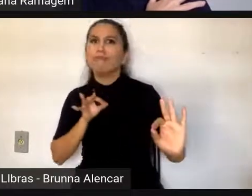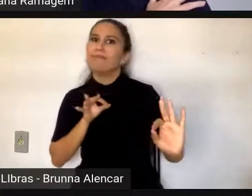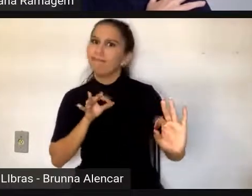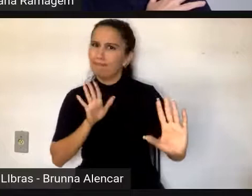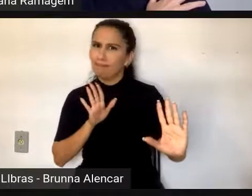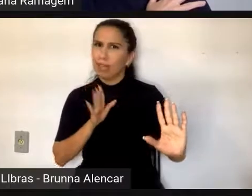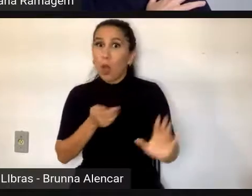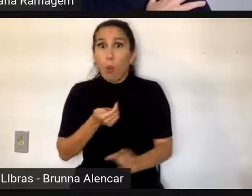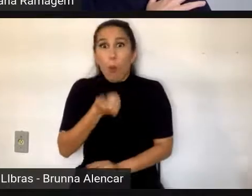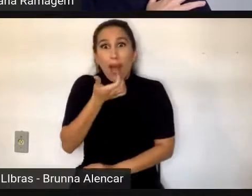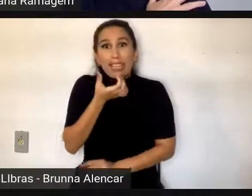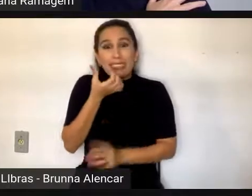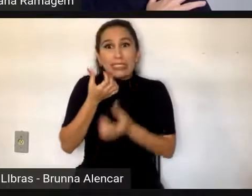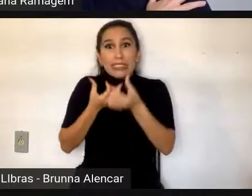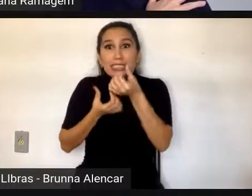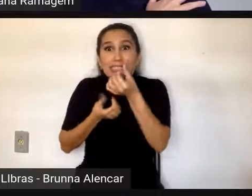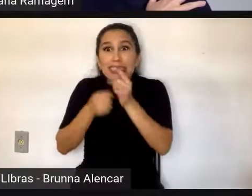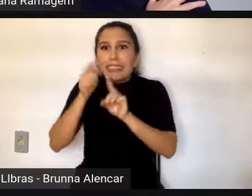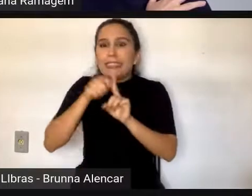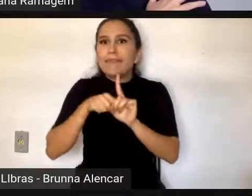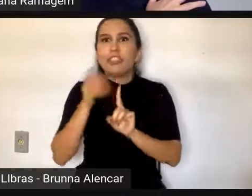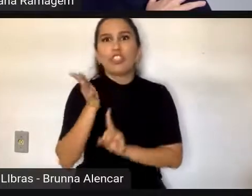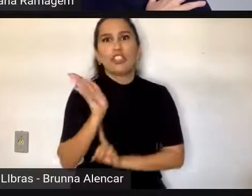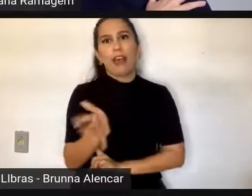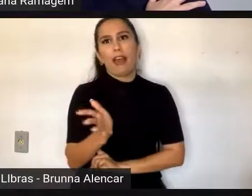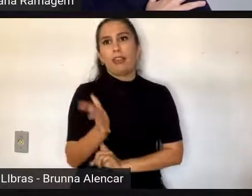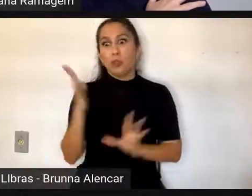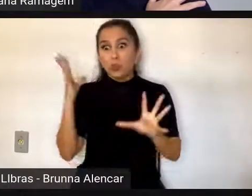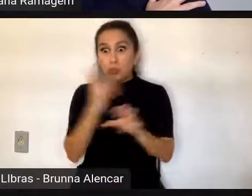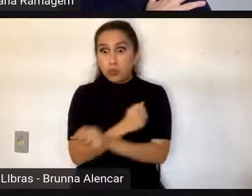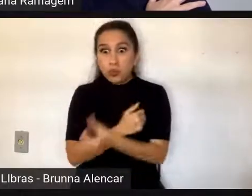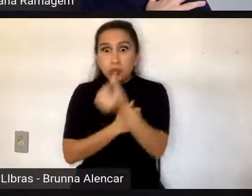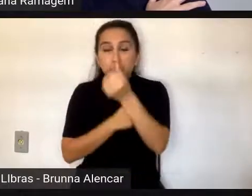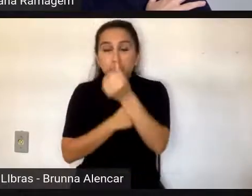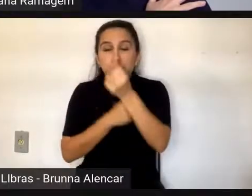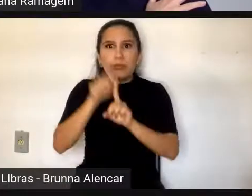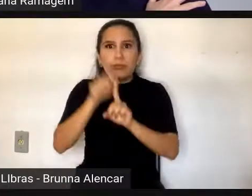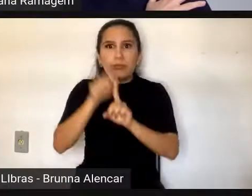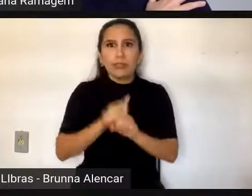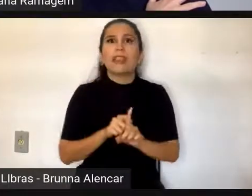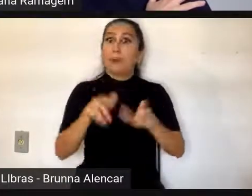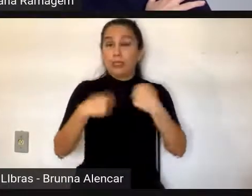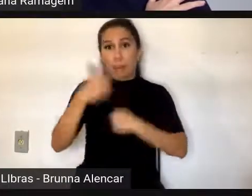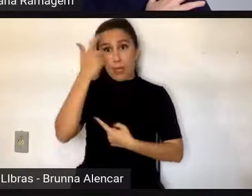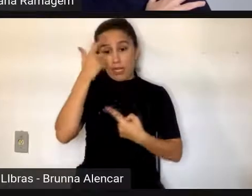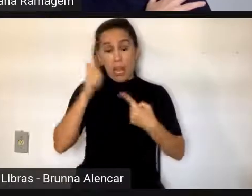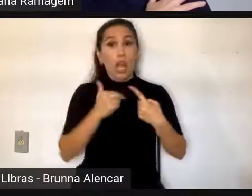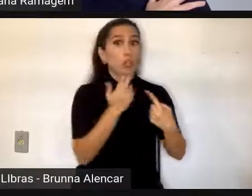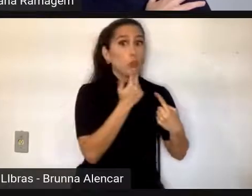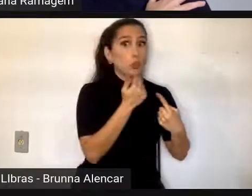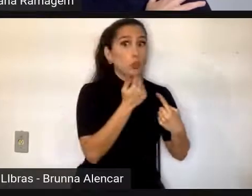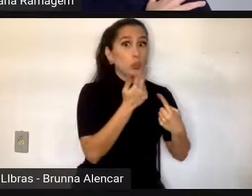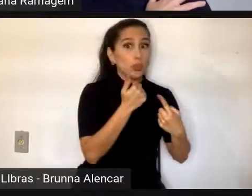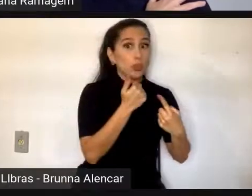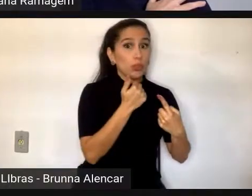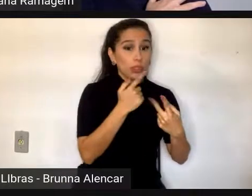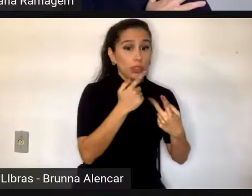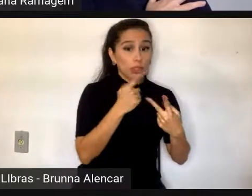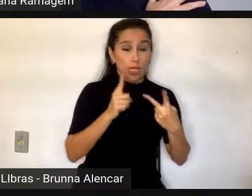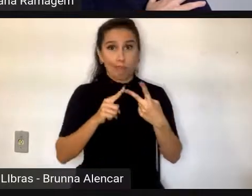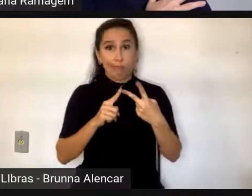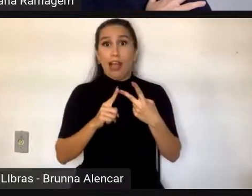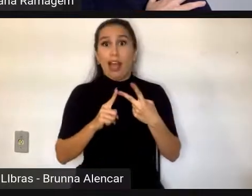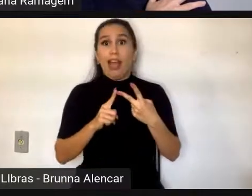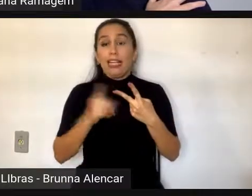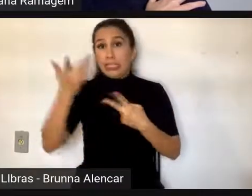Porque não dá para a gente dissociar a nutrição, a educação física da saúde mental, né? Então, assim, gente, se 6 meses